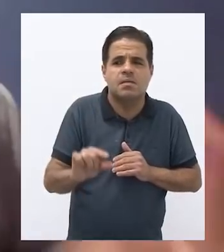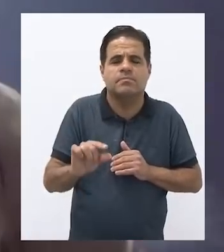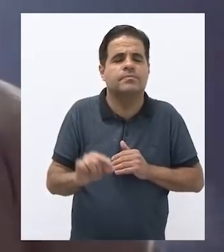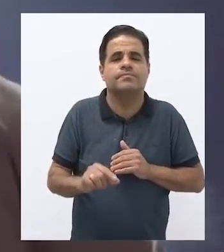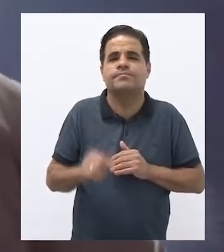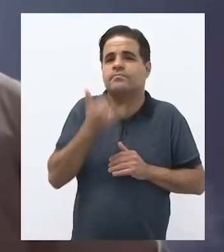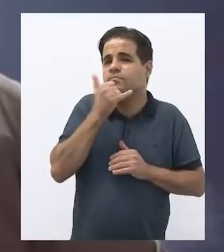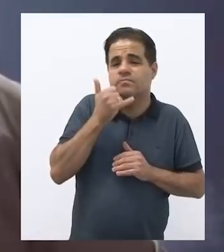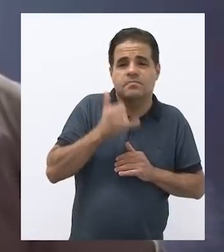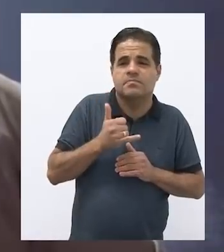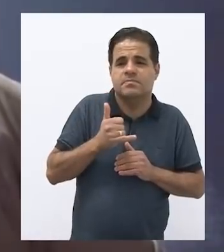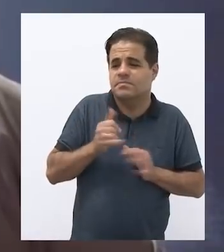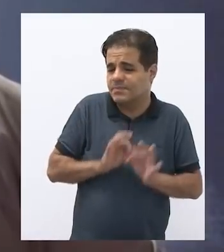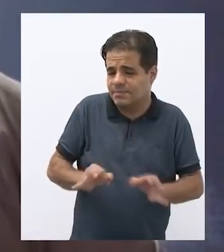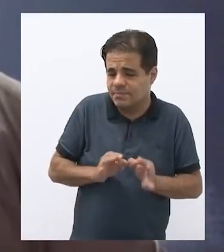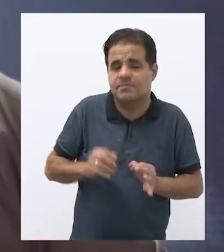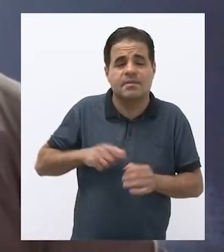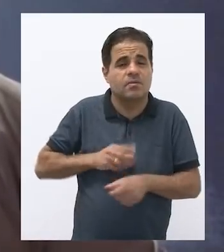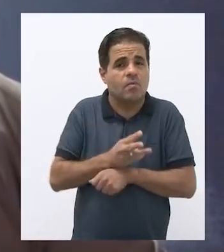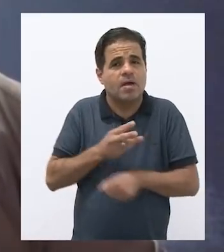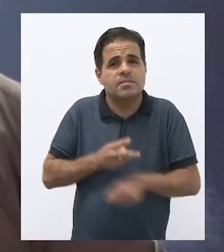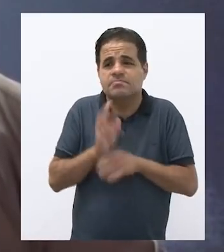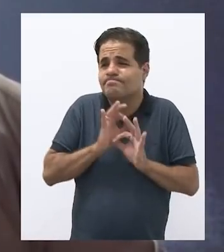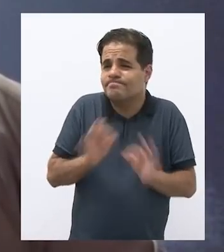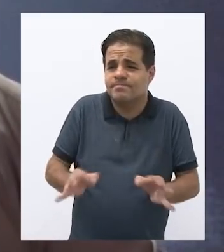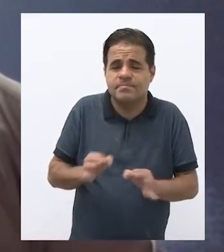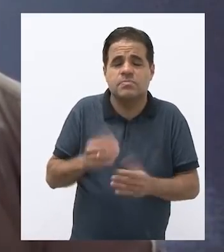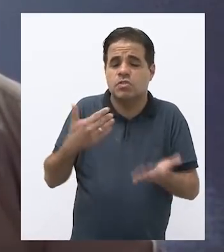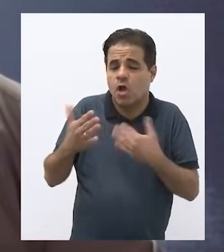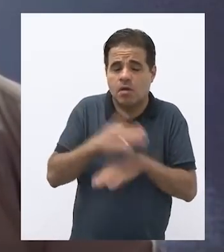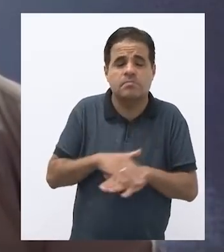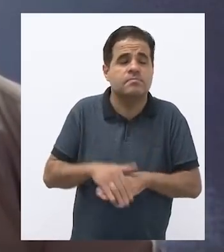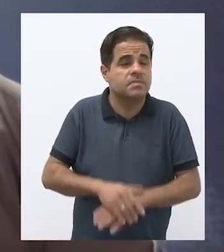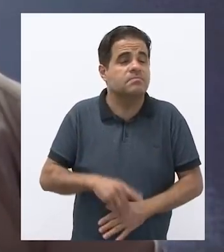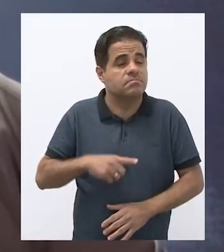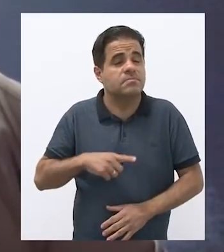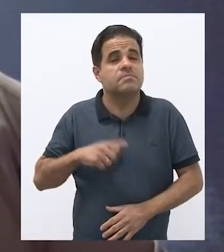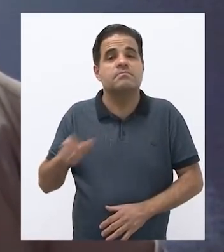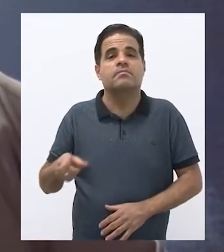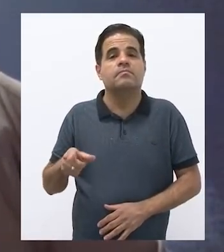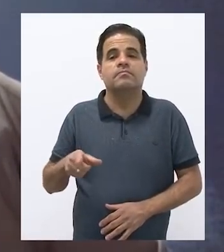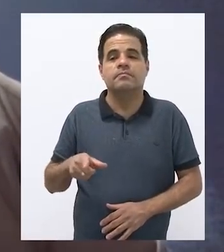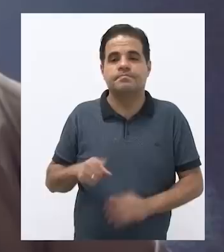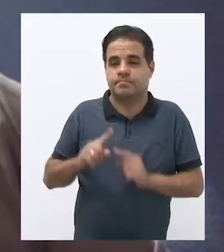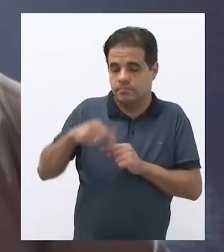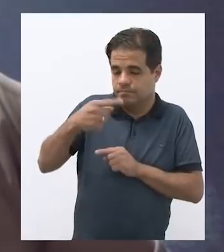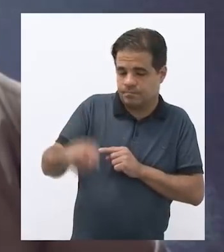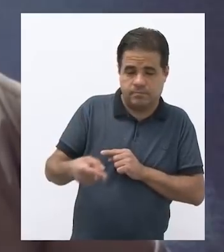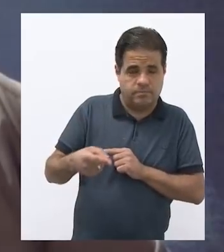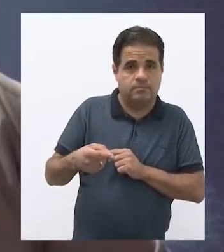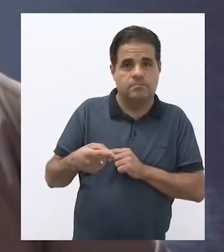um smartphone furreca para ter WhatsApp e conversar existe. Logo,